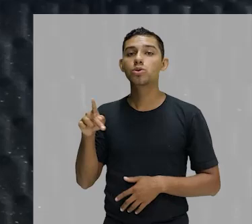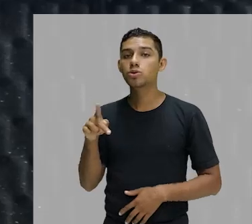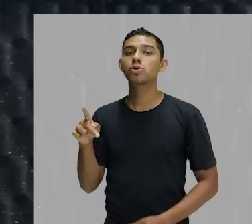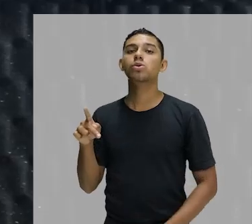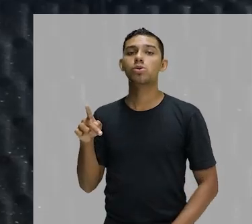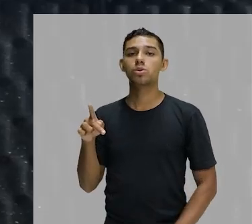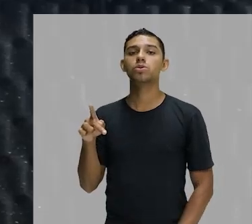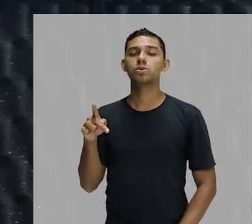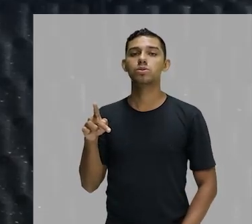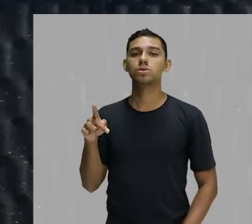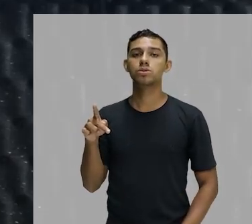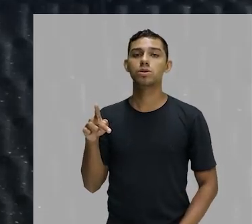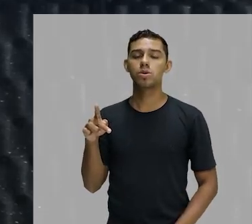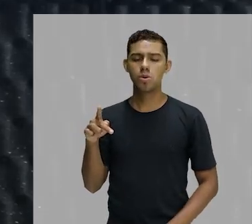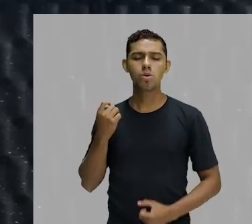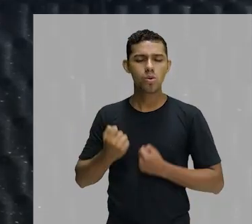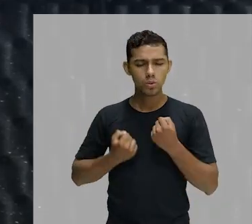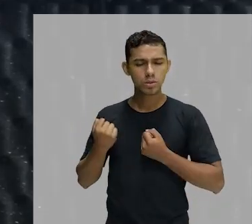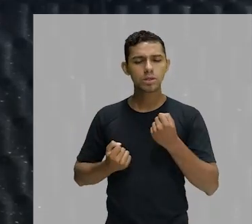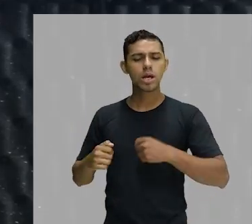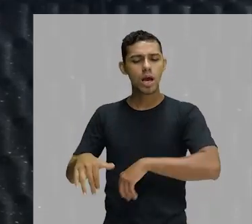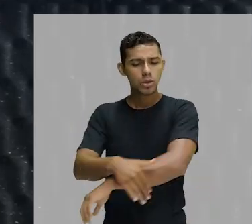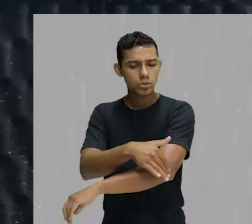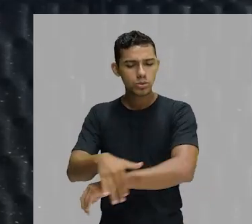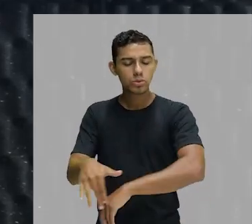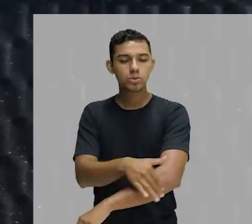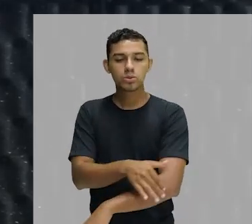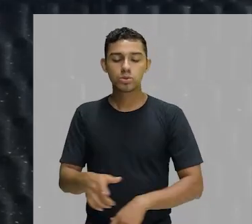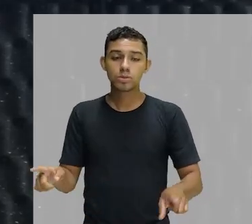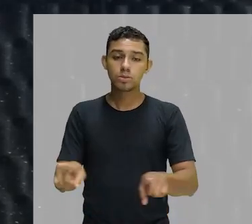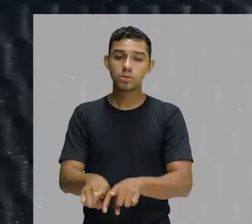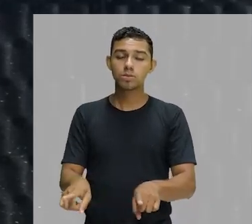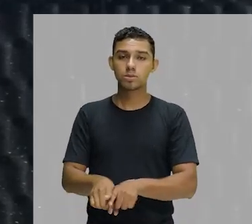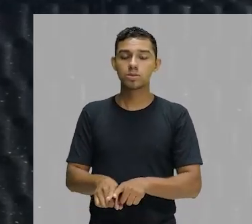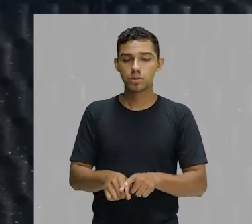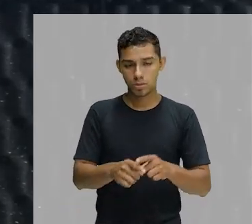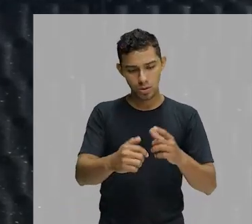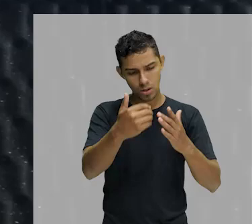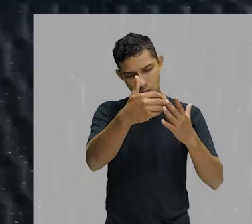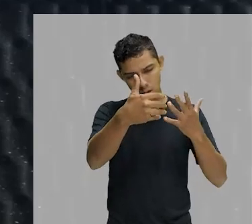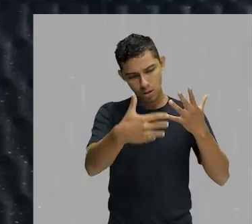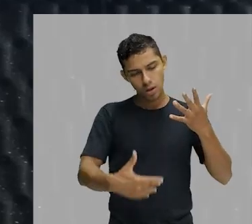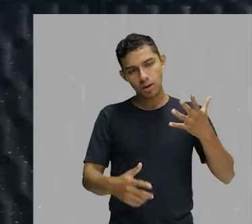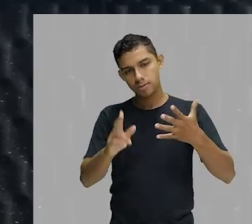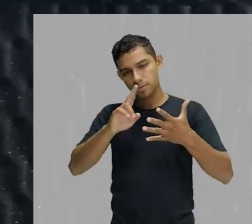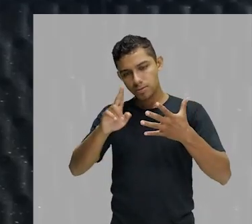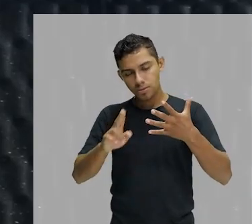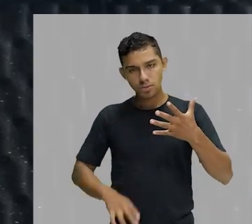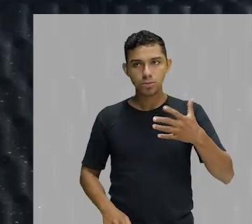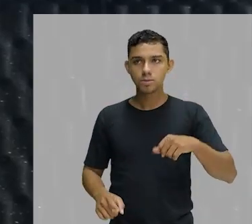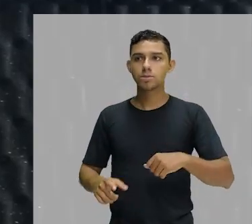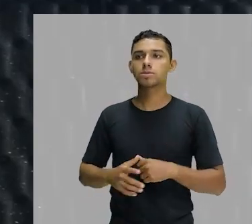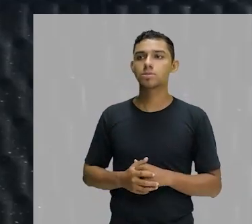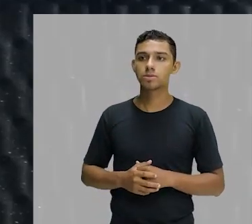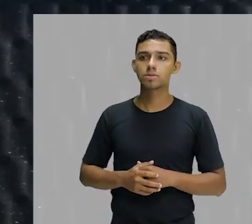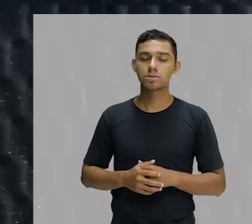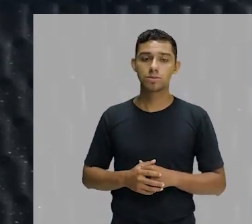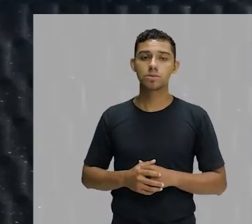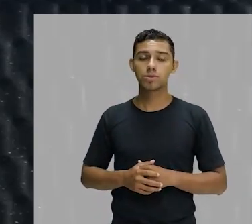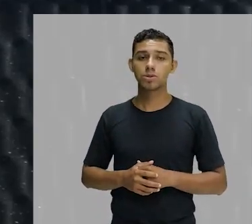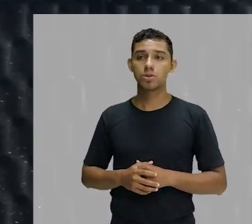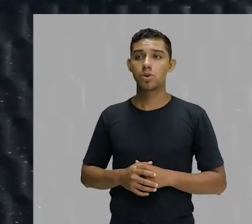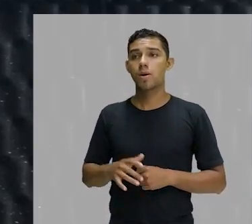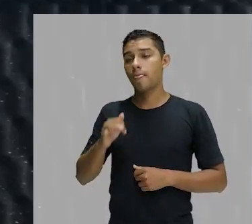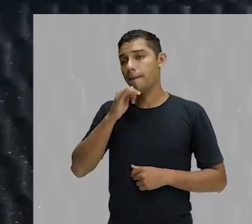na rua, treino na rua. Então, a gente monta a minha planilha lá. Ah, tu vai correr 1